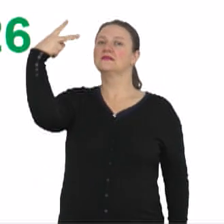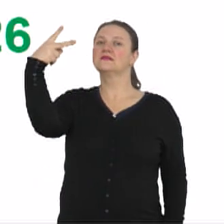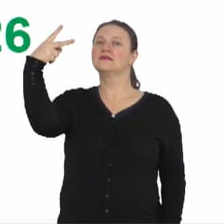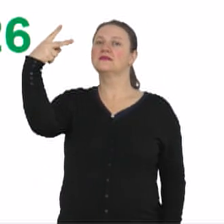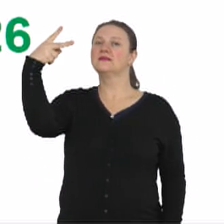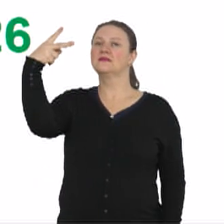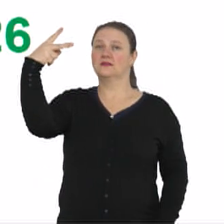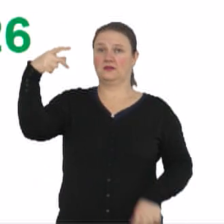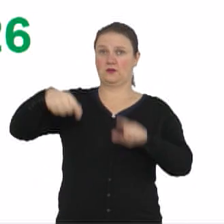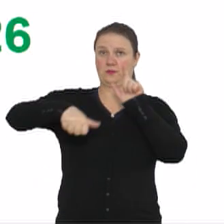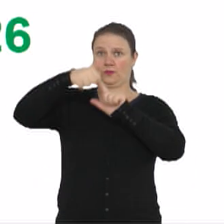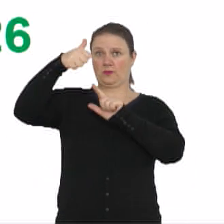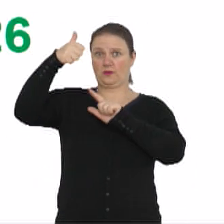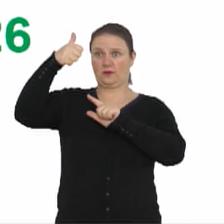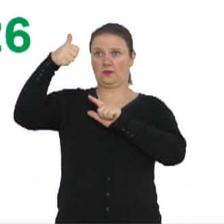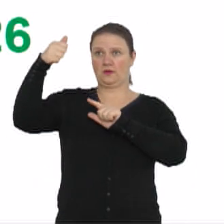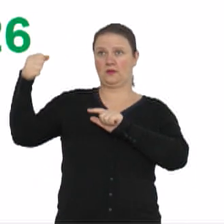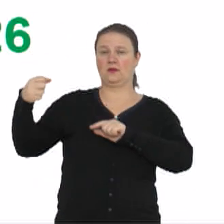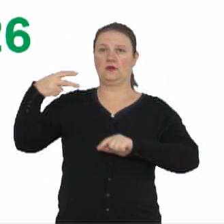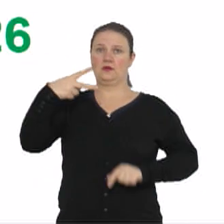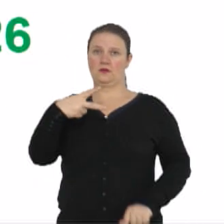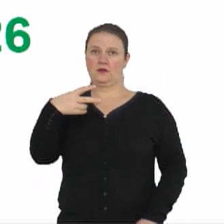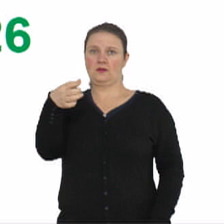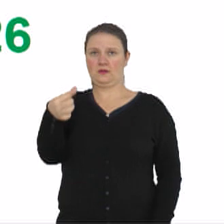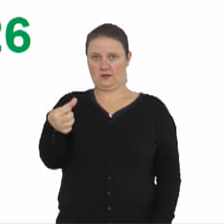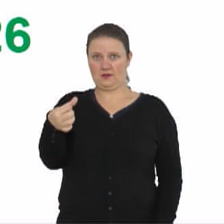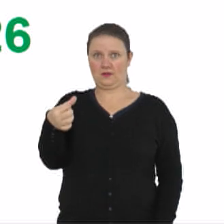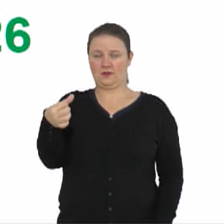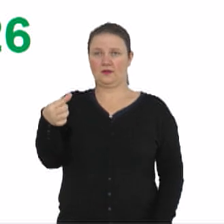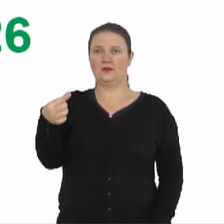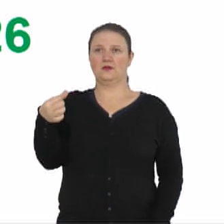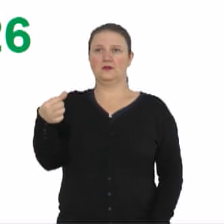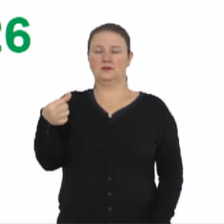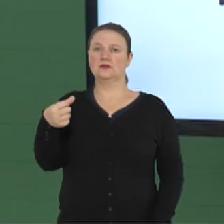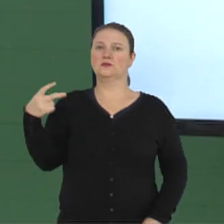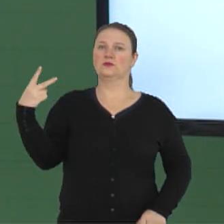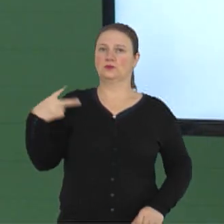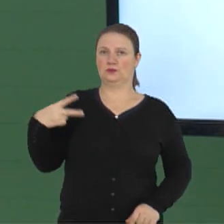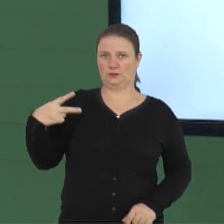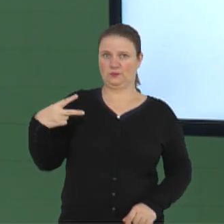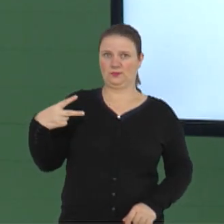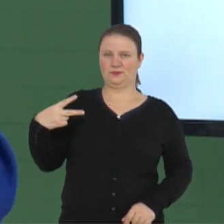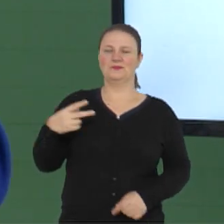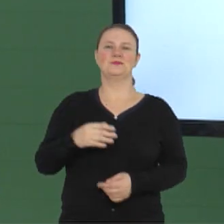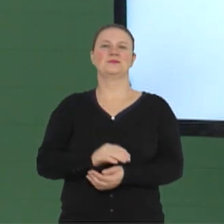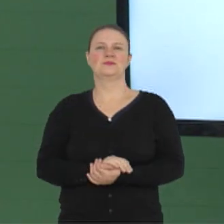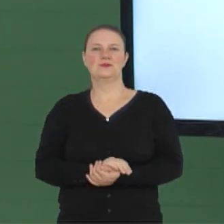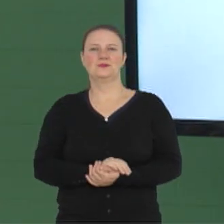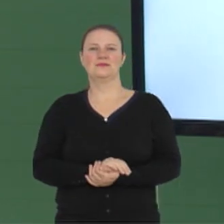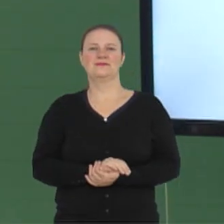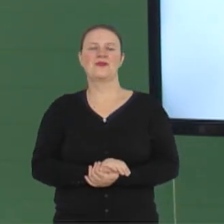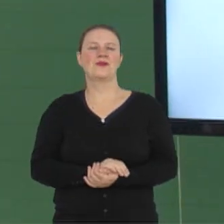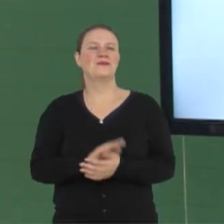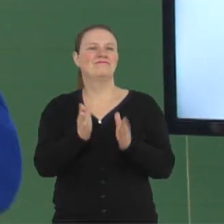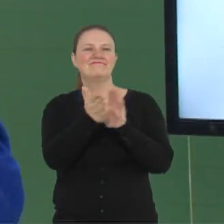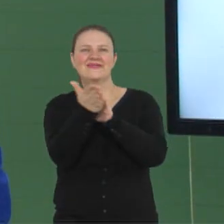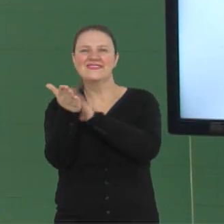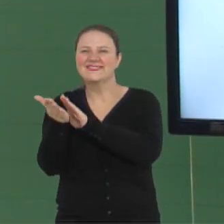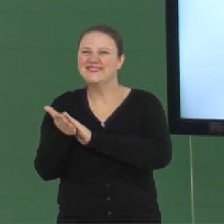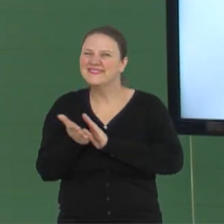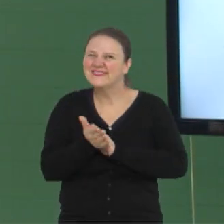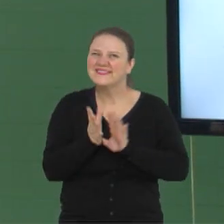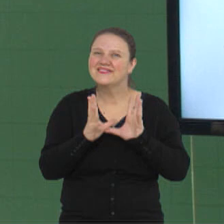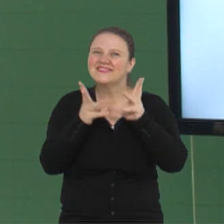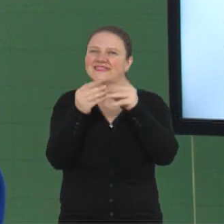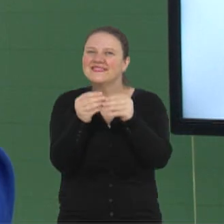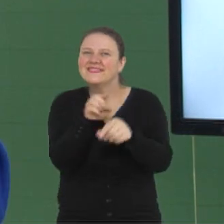2 na primeira expressão e 26 na segunda expressão. Show! Parabéns para vocês,